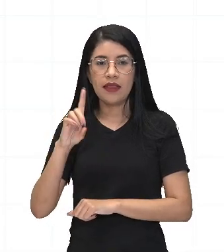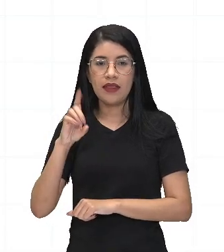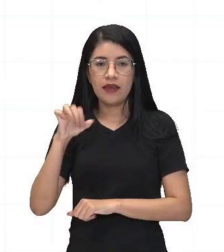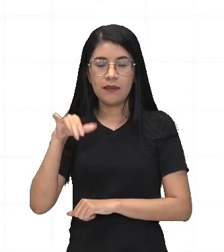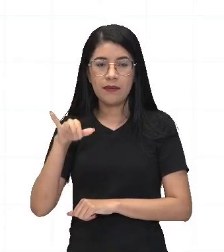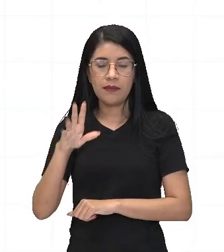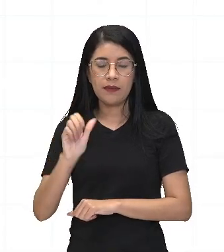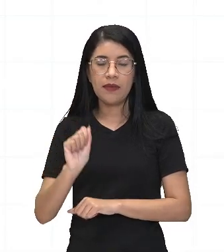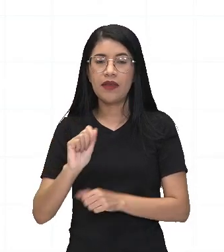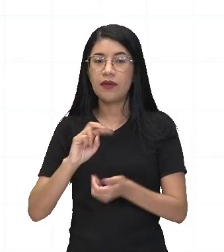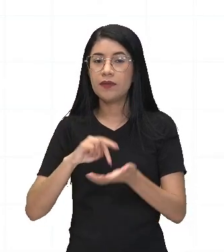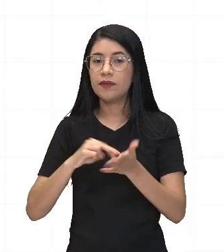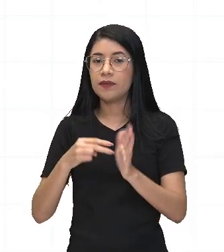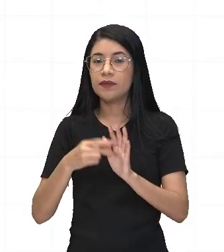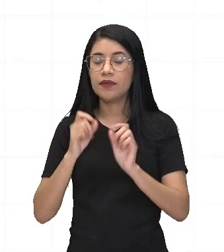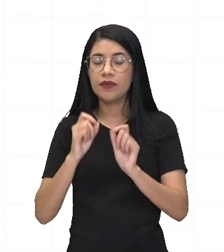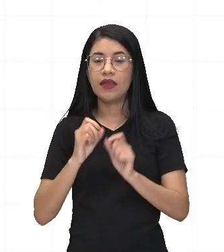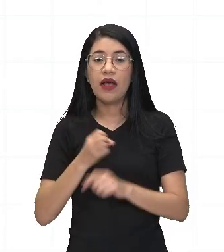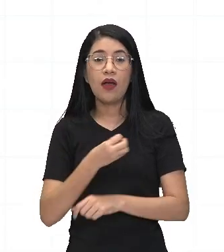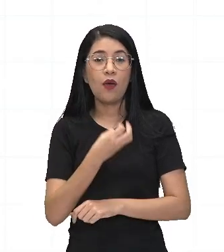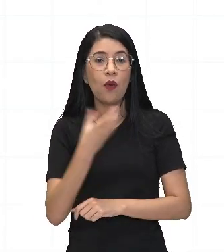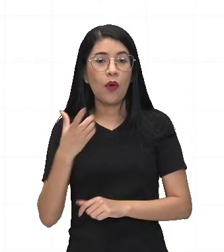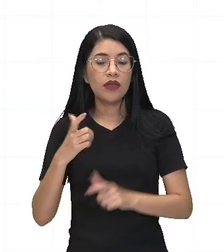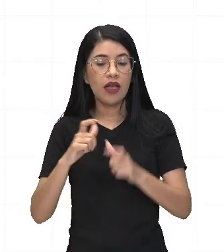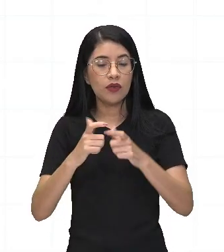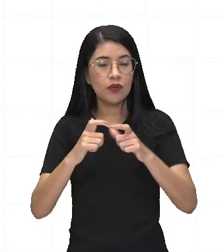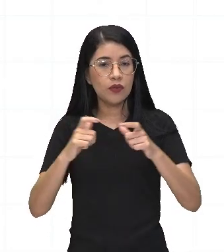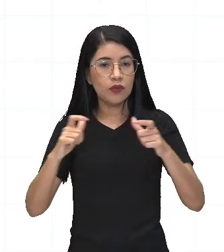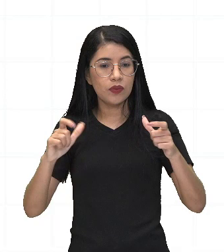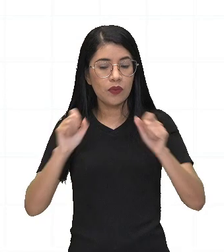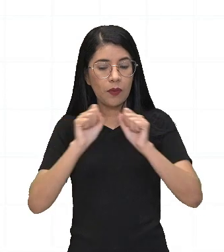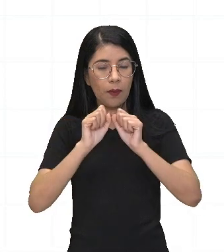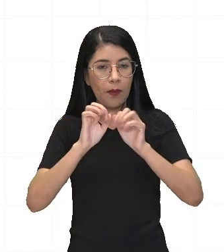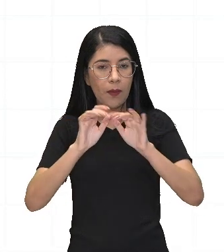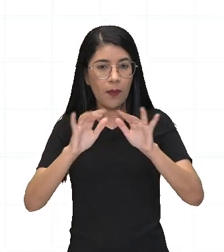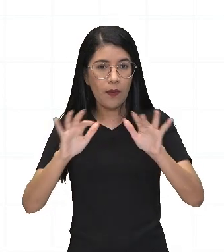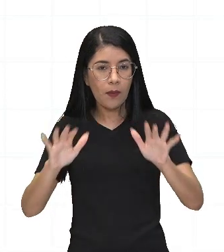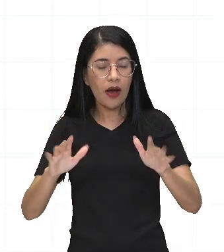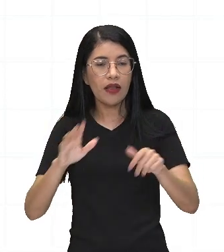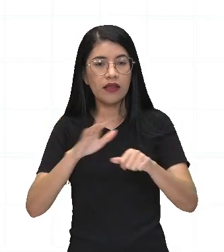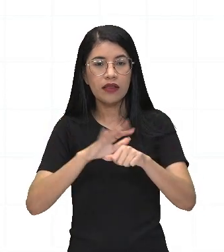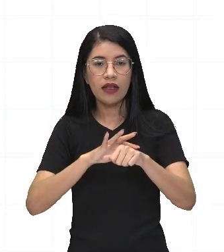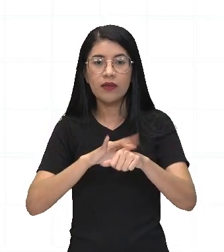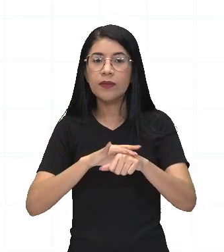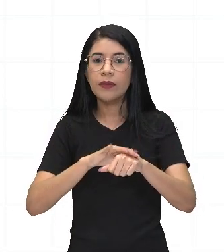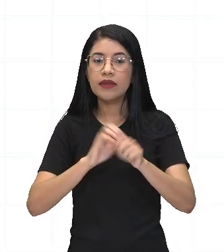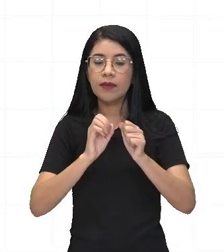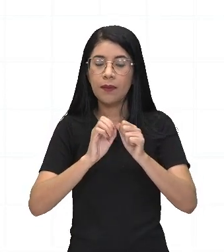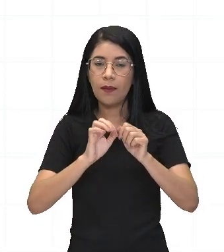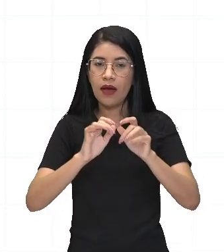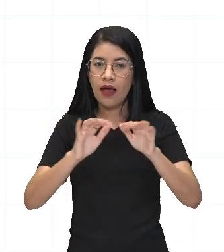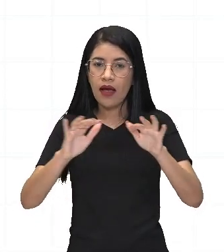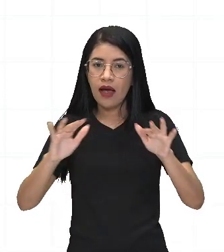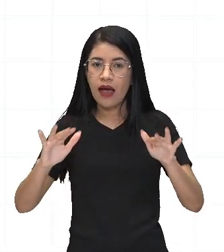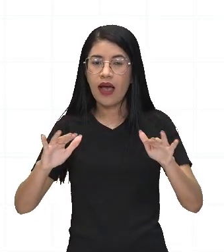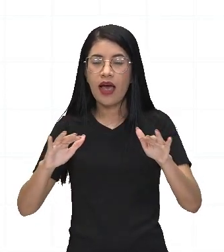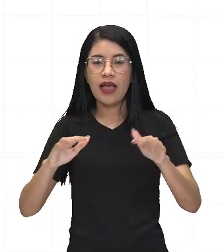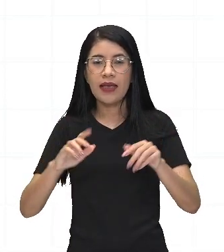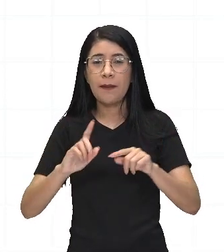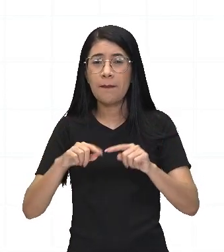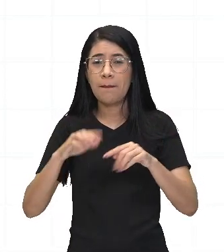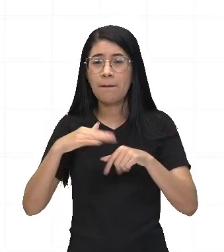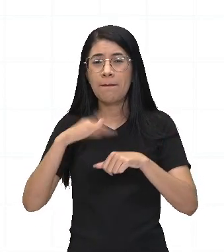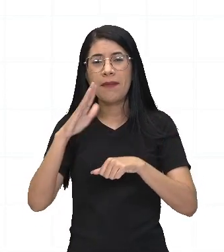o aumento do número de casos de determinada doença muito acima do